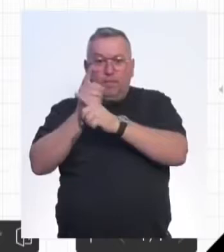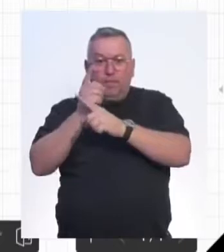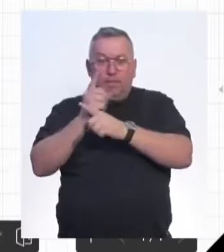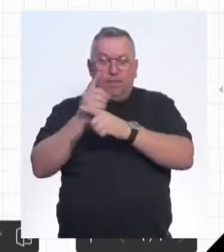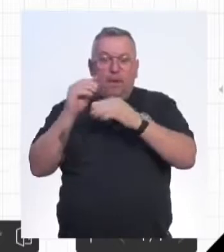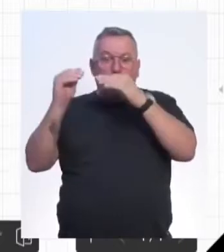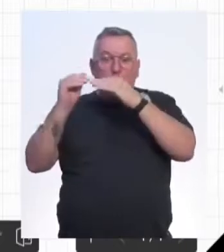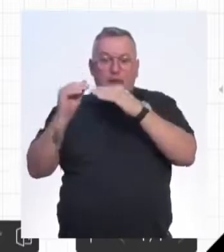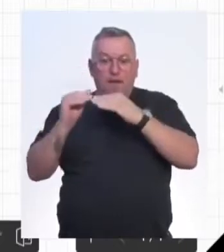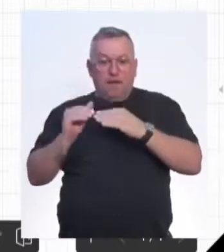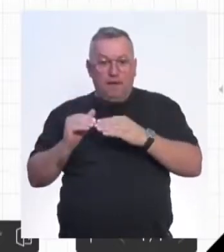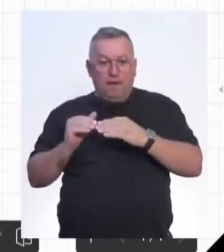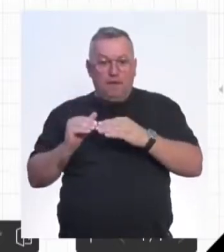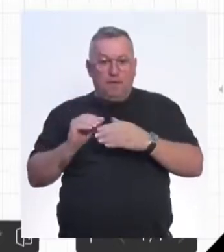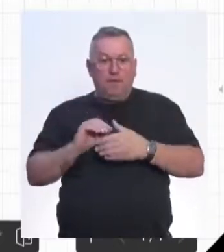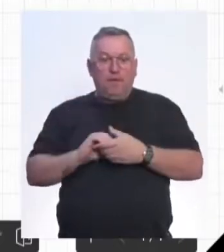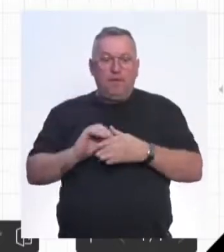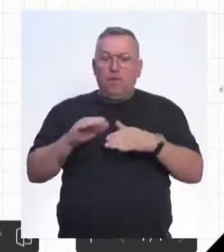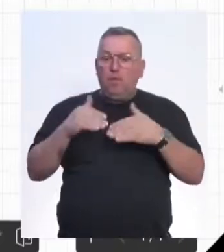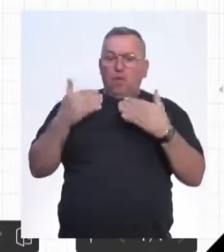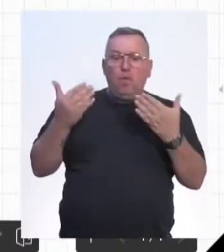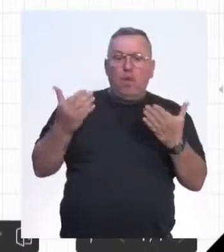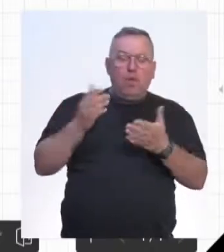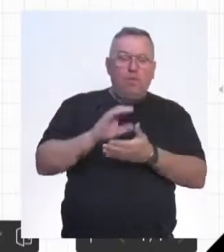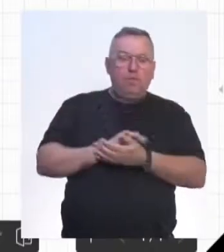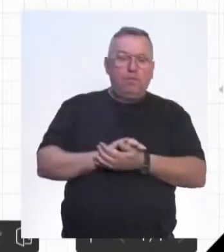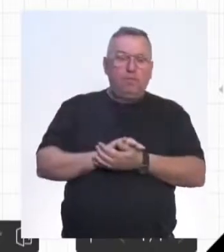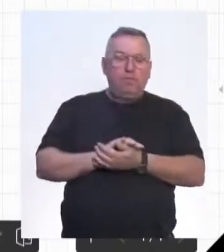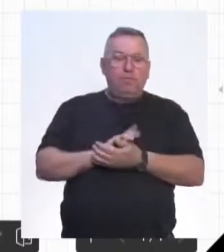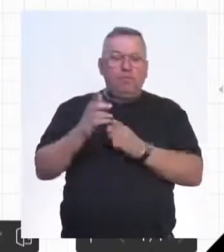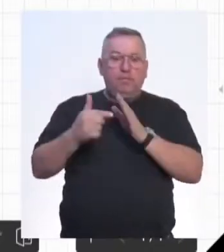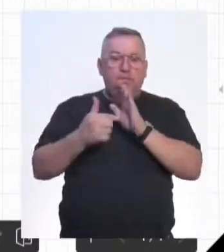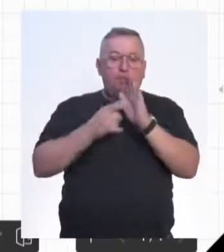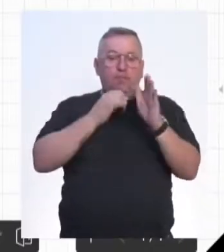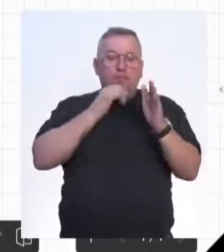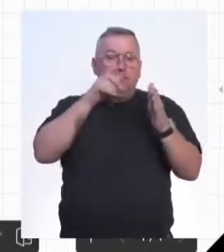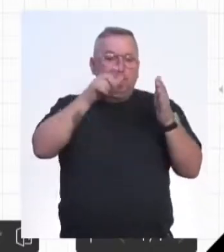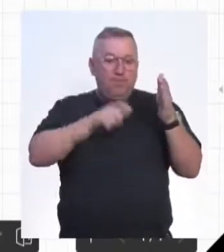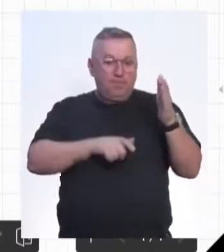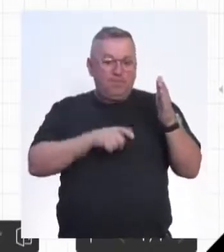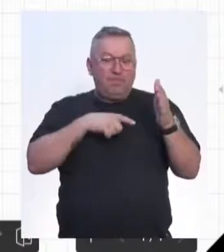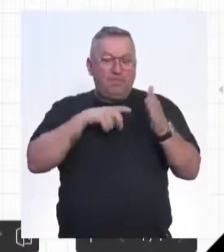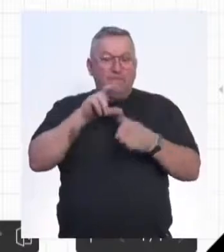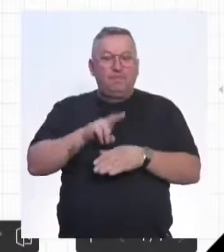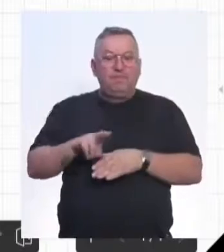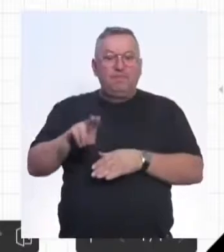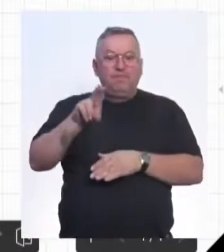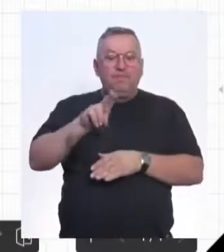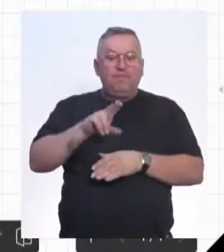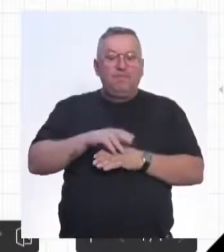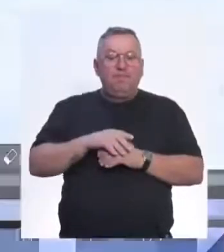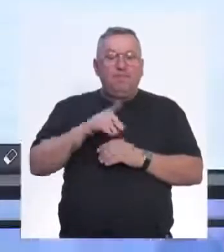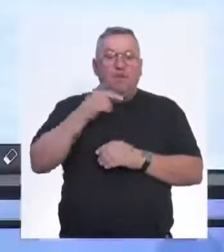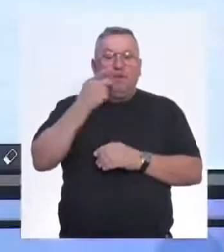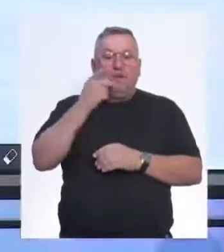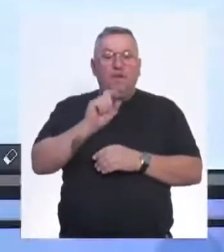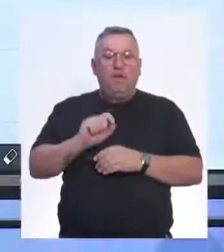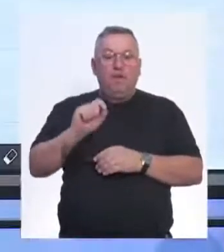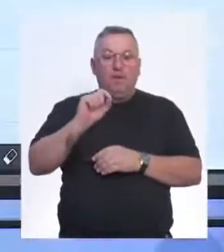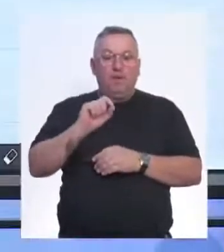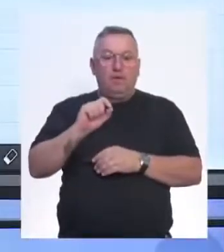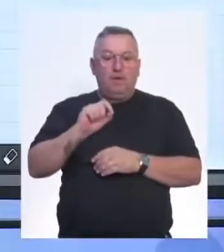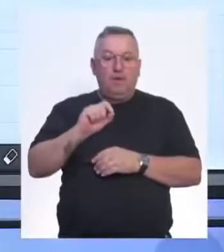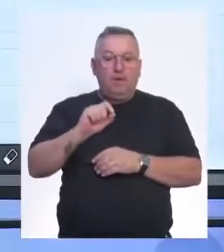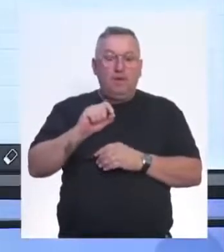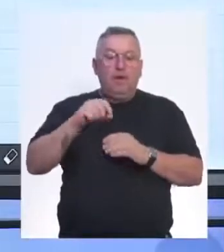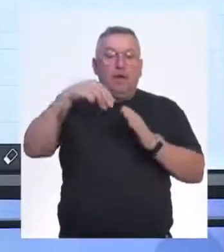fração equivalente. Qual que é a fração equivalente? Eu vou mostrar um modelo que geralmente eu utilizo, que a gente chama mínimo